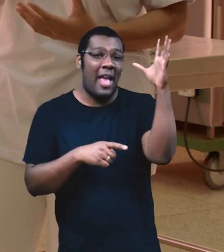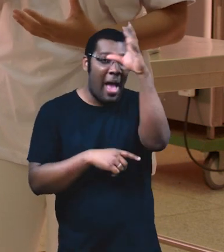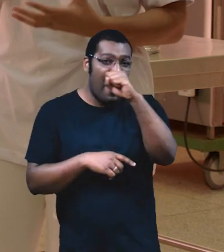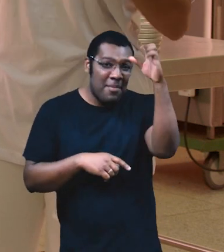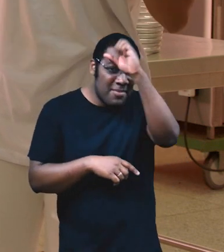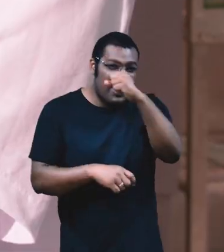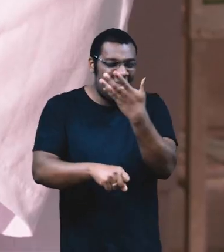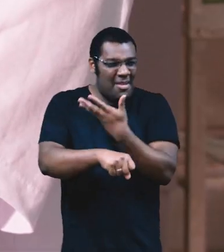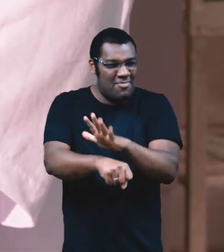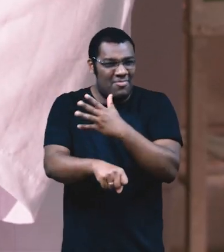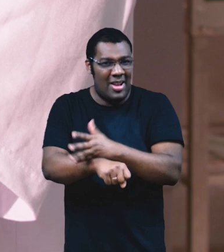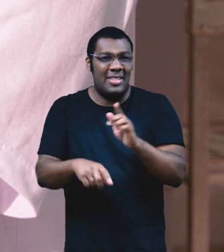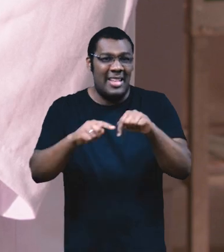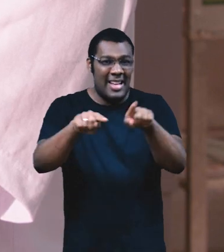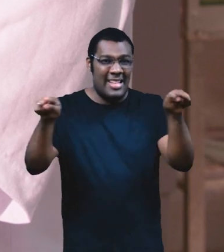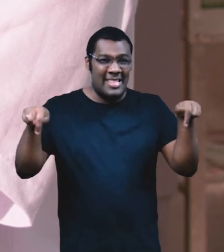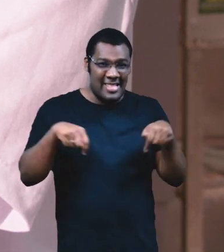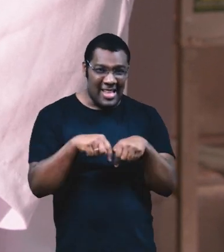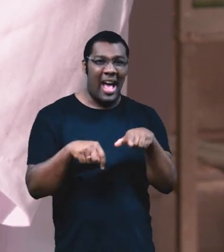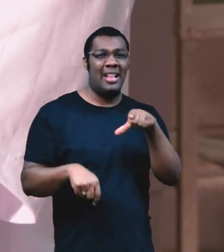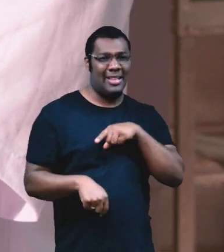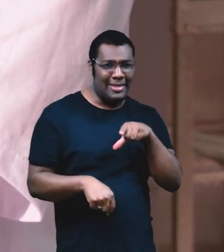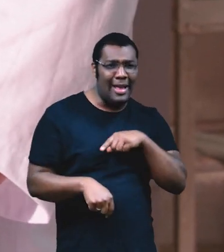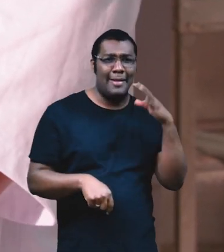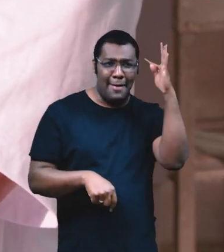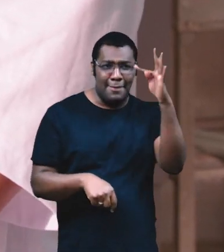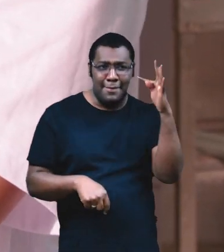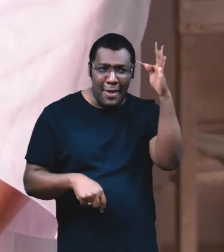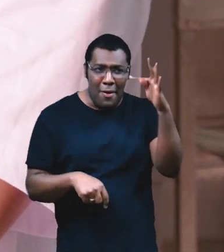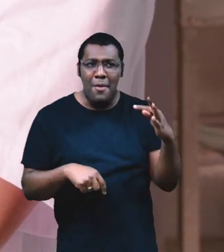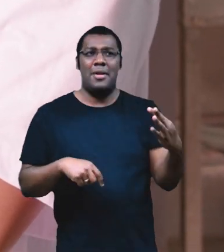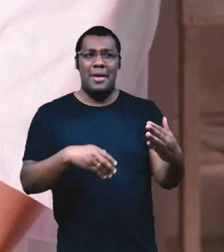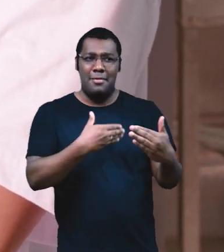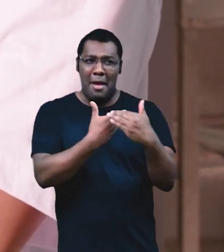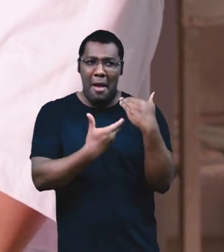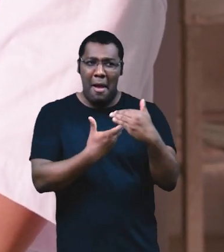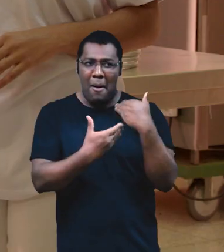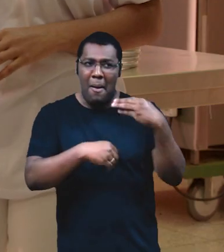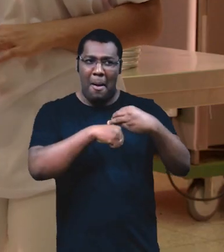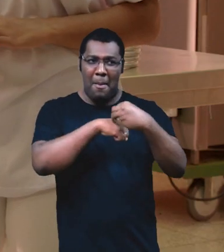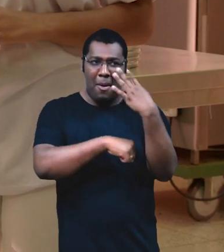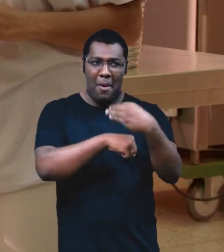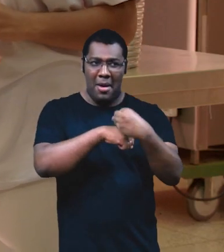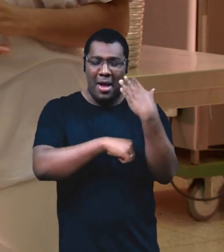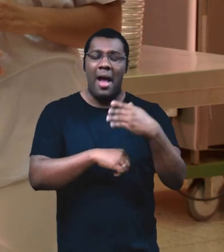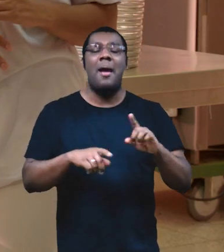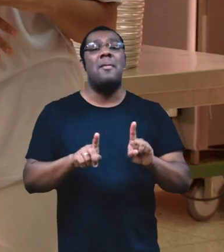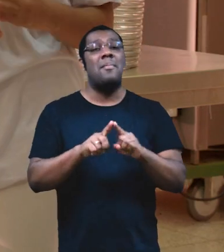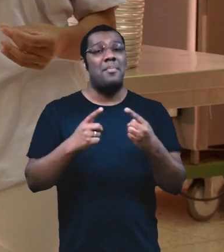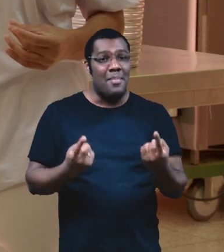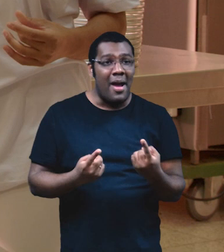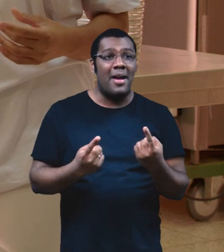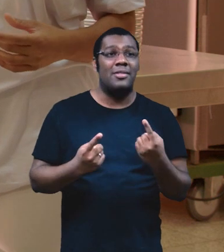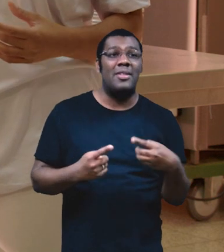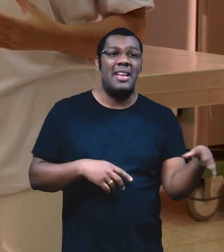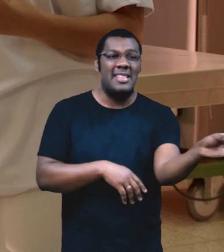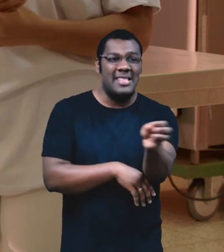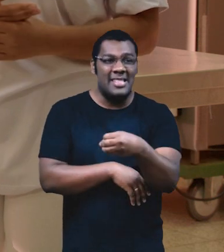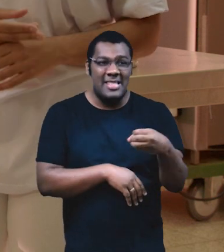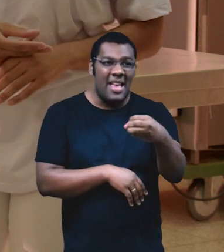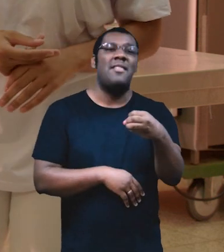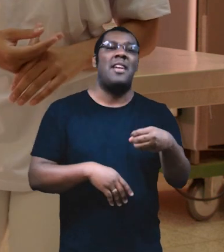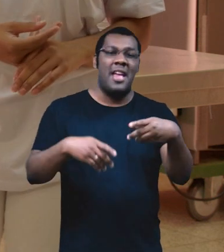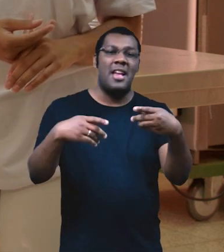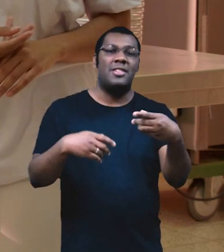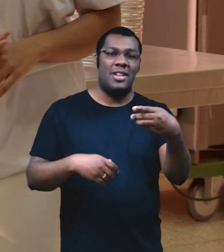passo a passo, mas a gente precisa colocar a mão na obra. Então, a cerveja é uma oportunidade da gente aprender isso também na prática, além da produção, os